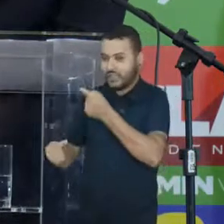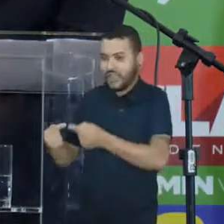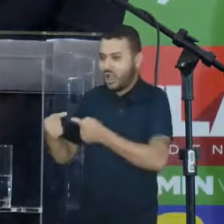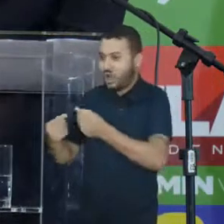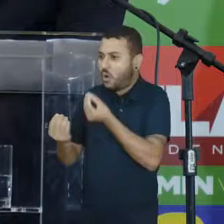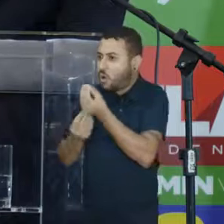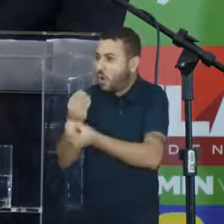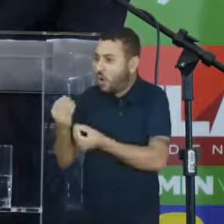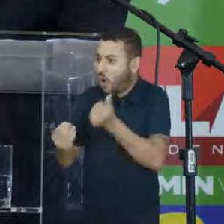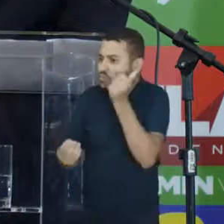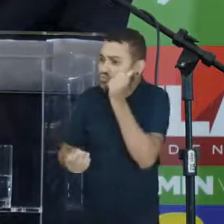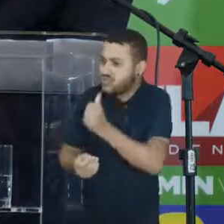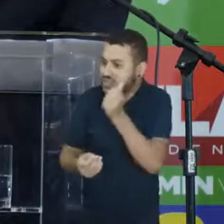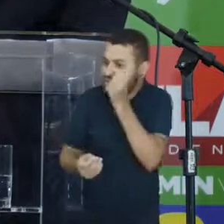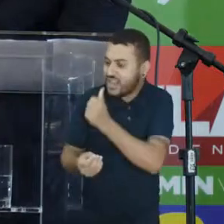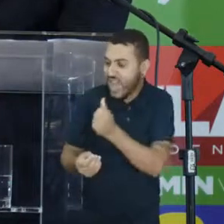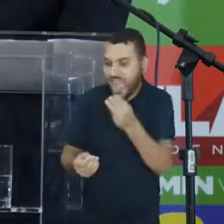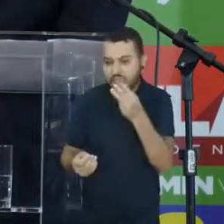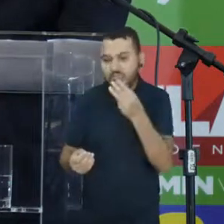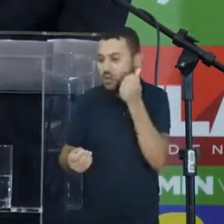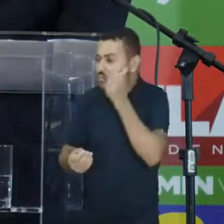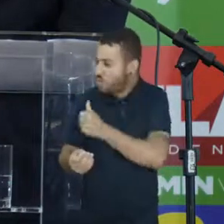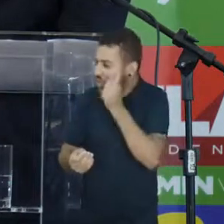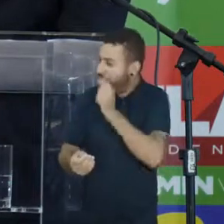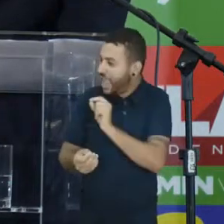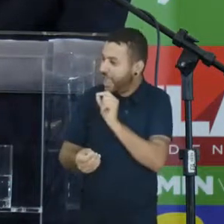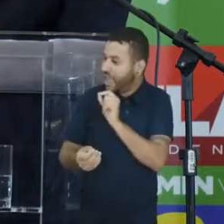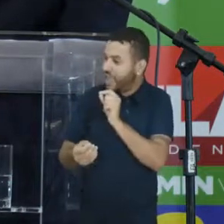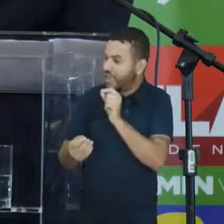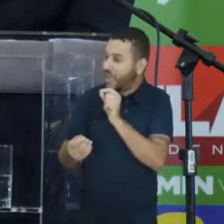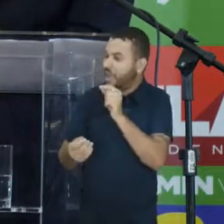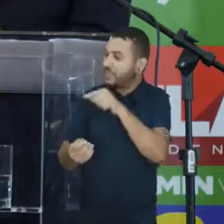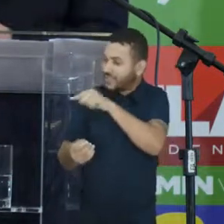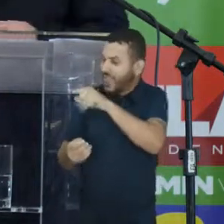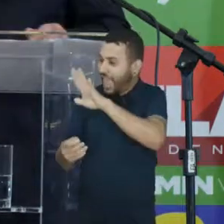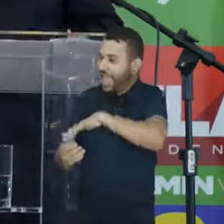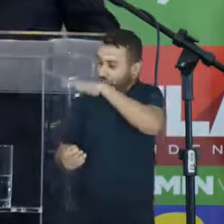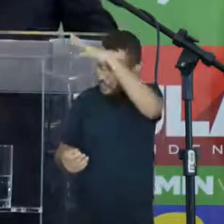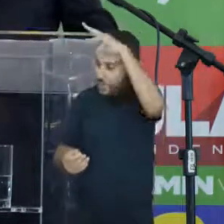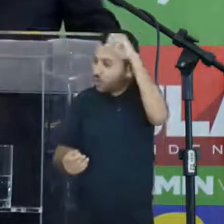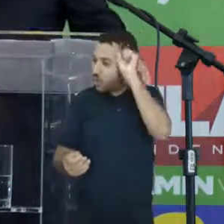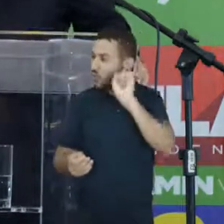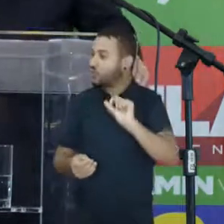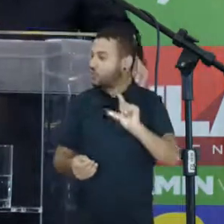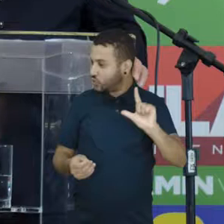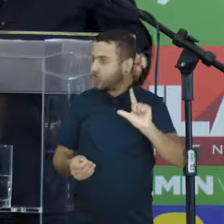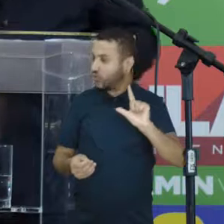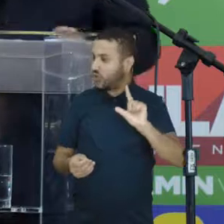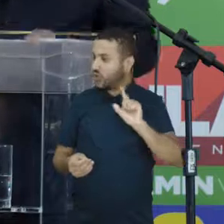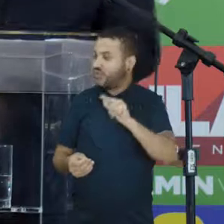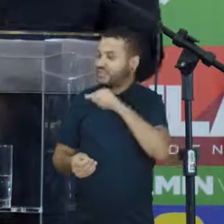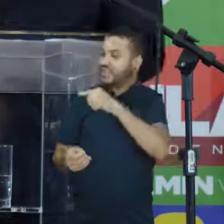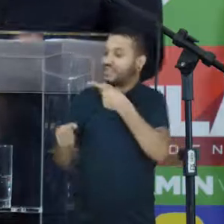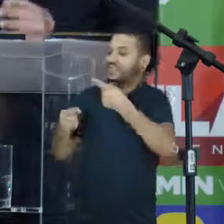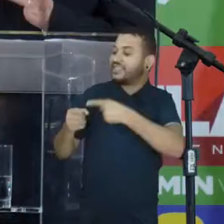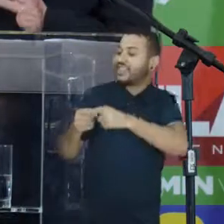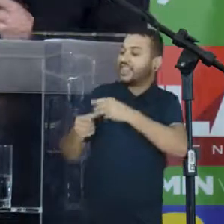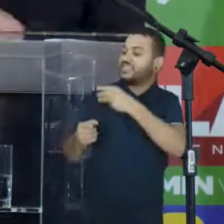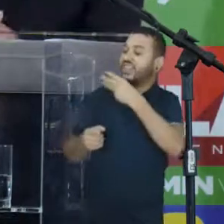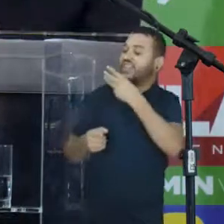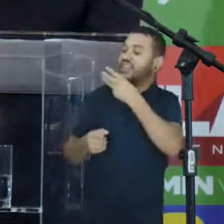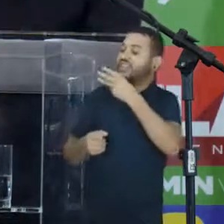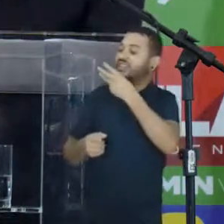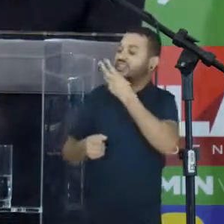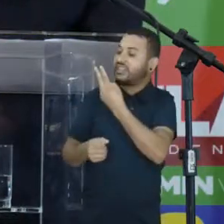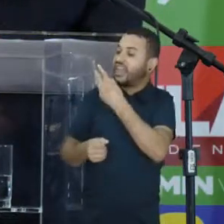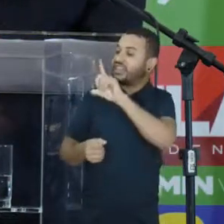mulher, sabe, lá do Mato Grosso do Sul, lá de Três Lagoas, se colocando